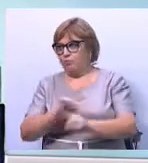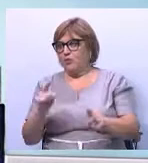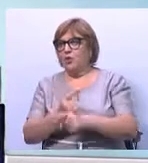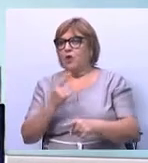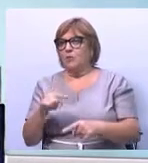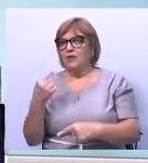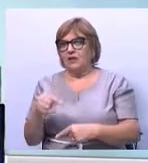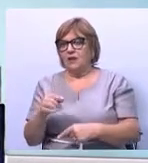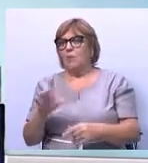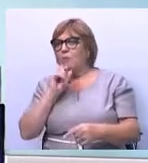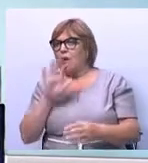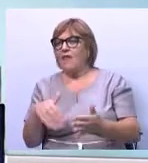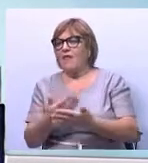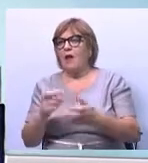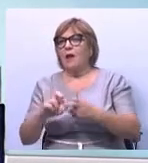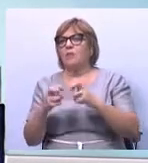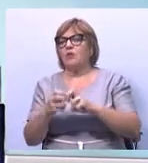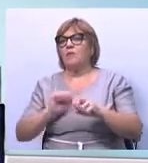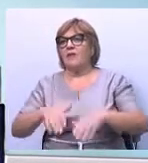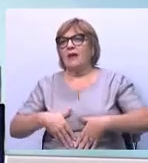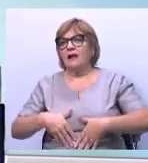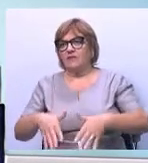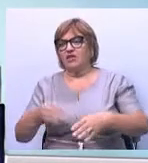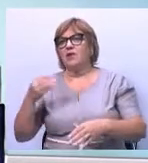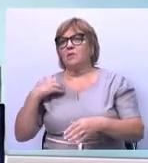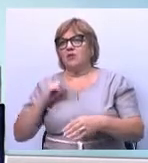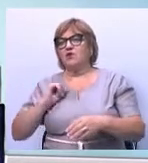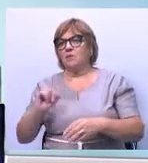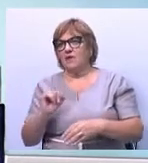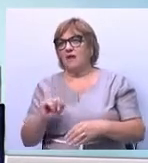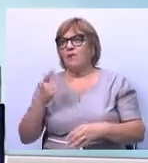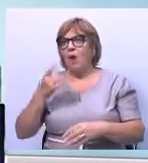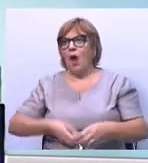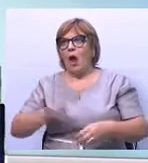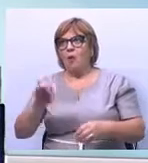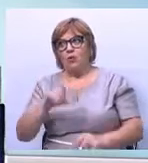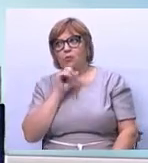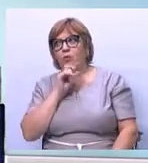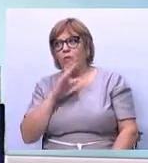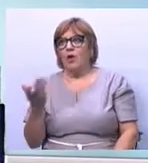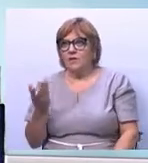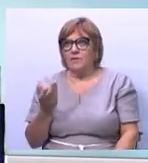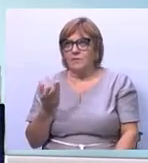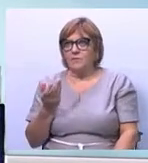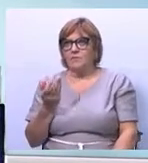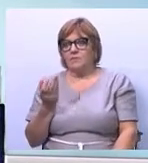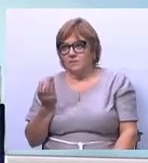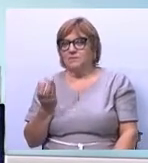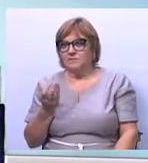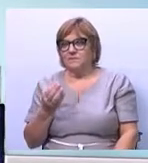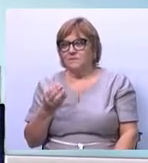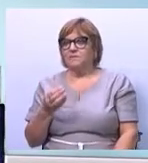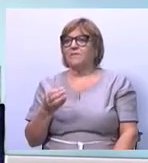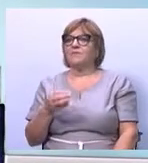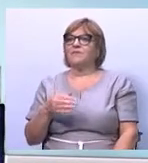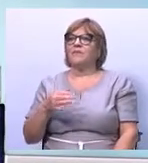porque de facto pode causar problemas durante a gravidez, nomeadamente até levar mesmo a um aborto. Não queremos nada disso. Exatamente.